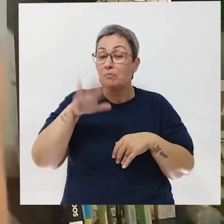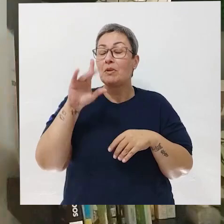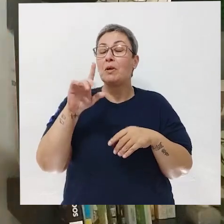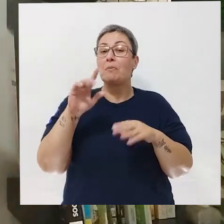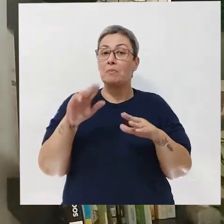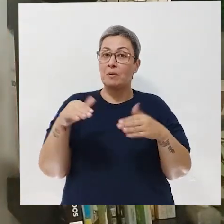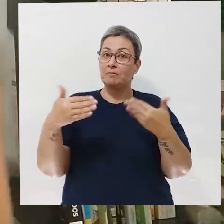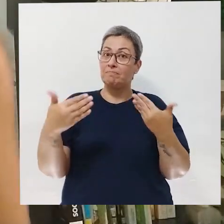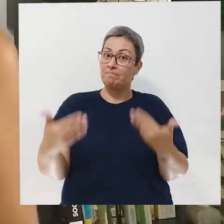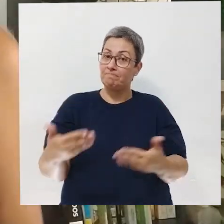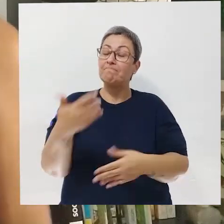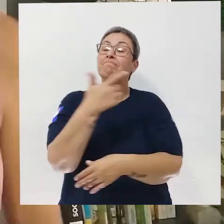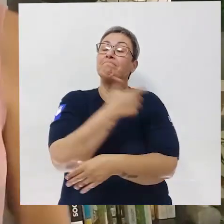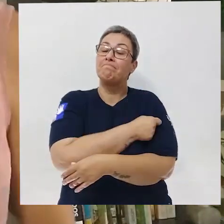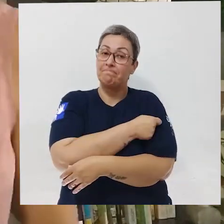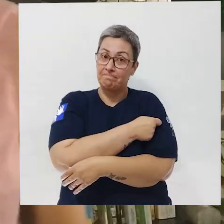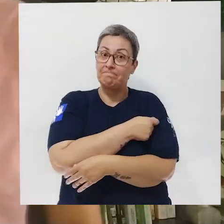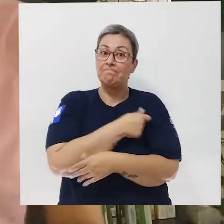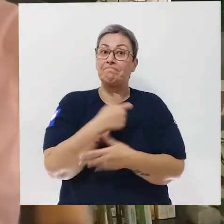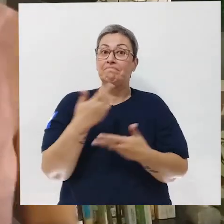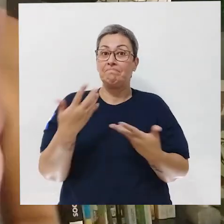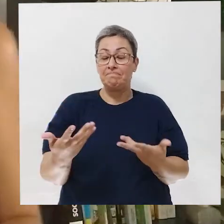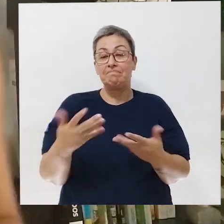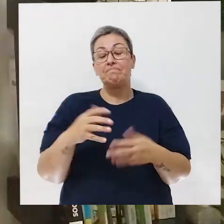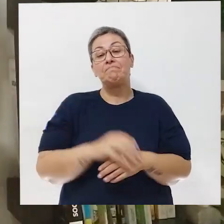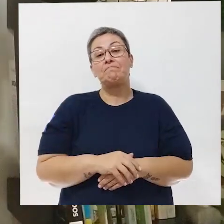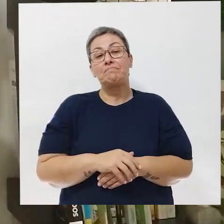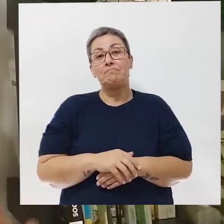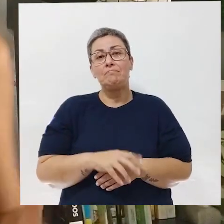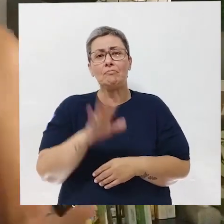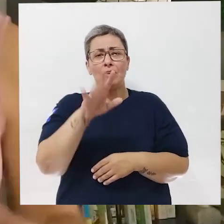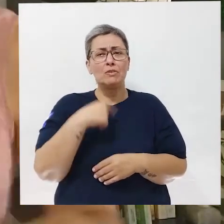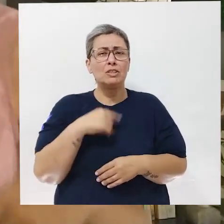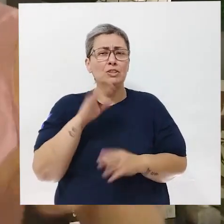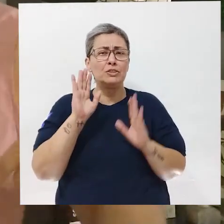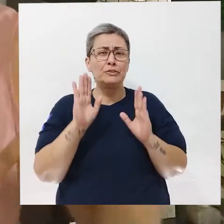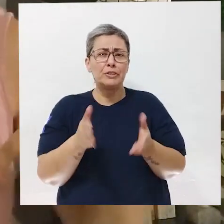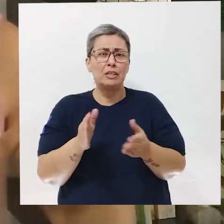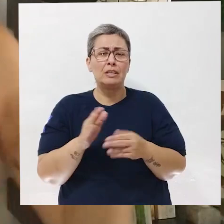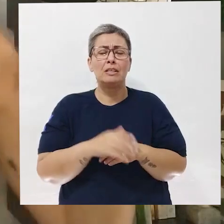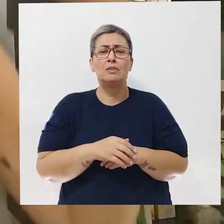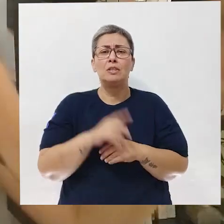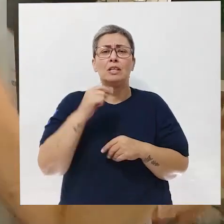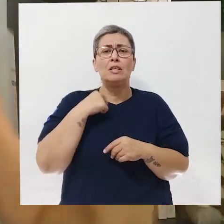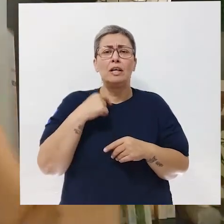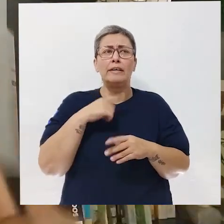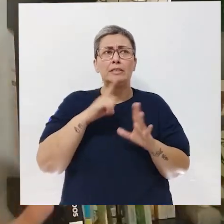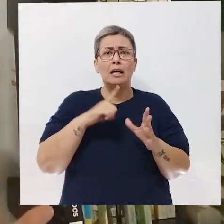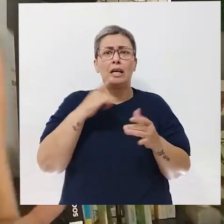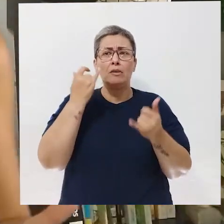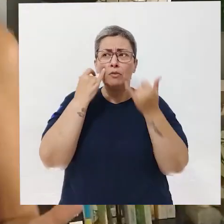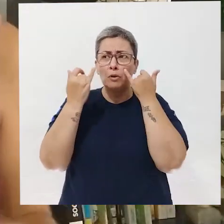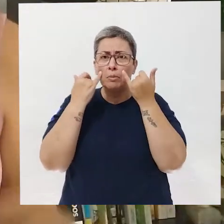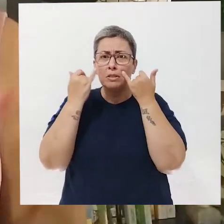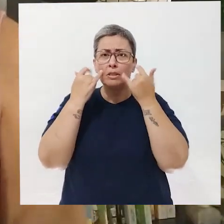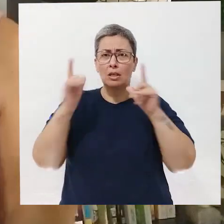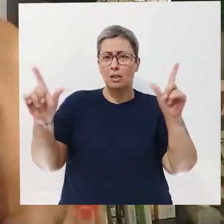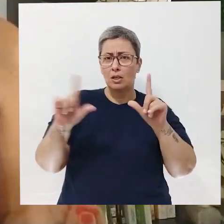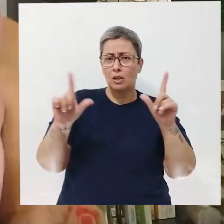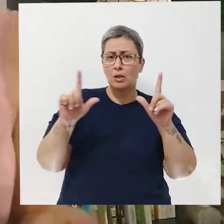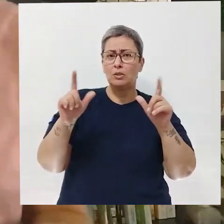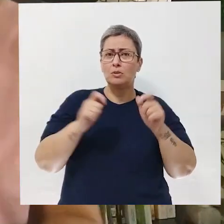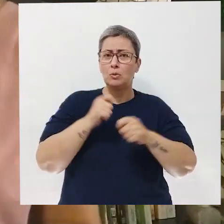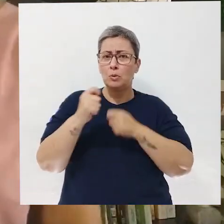sobre essa tão esperada vacina, né? Então, vocês já devem estar aí informados através dos noticiários, já